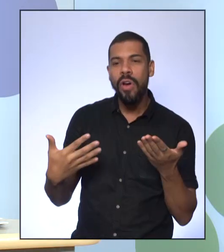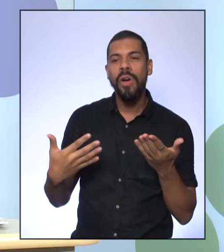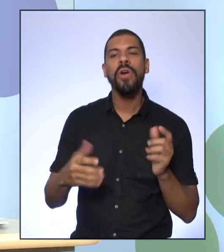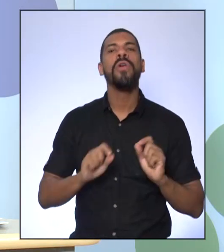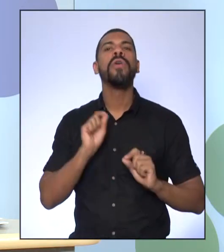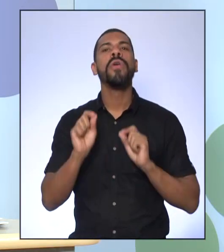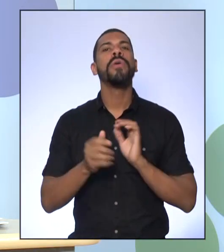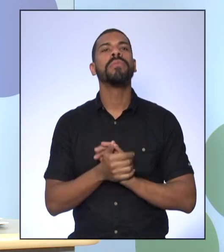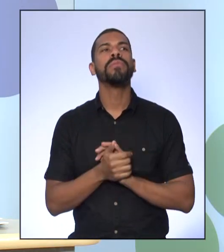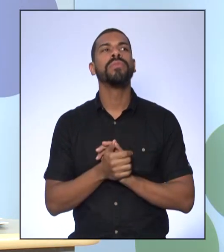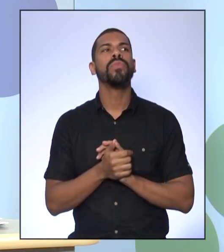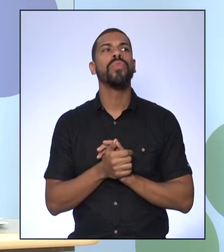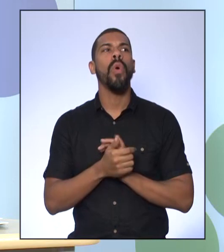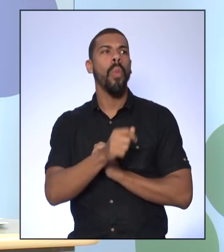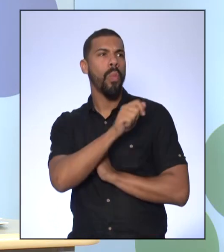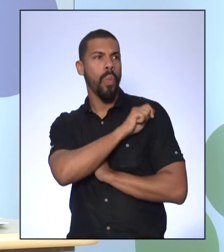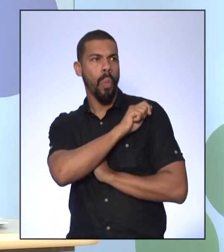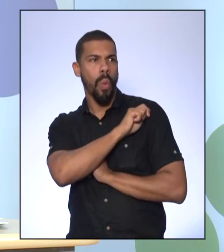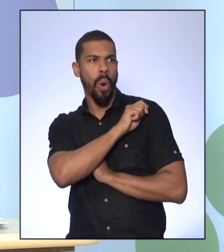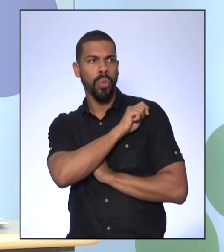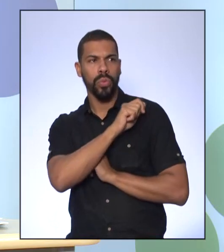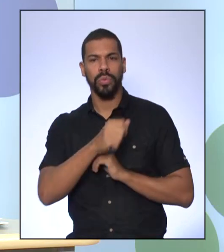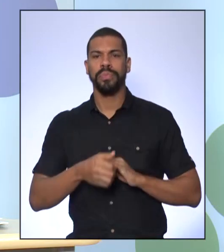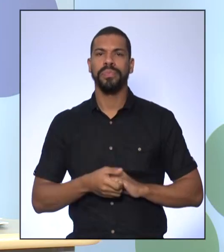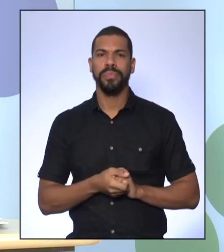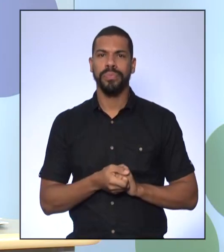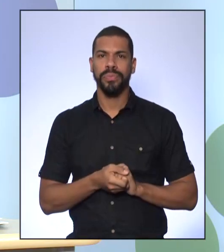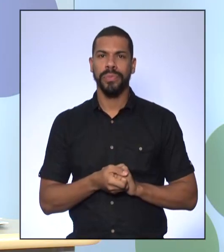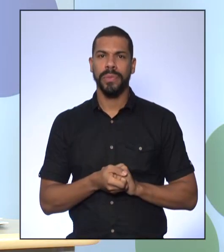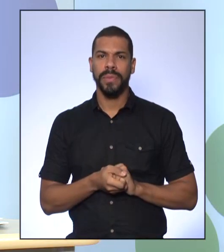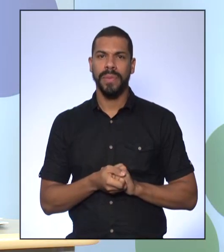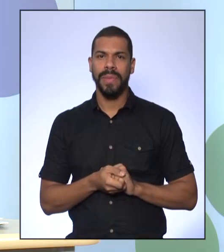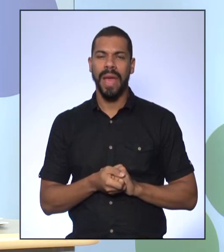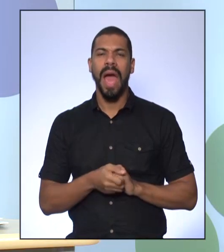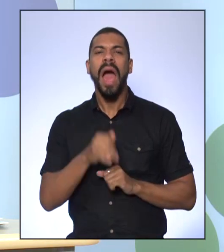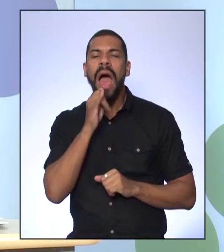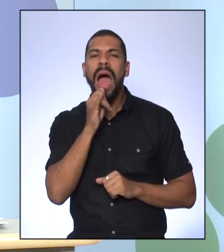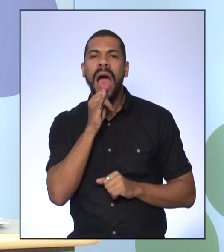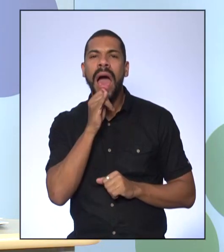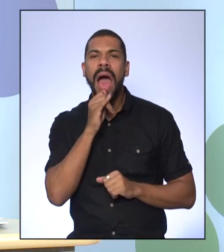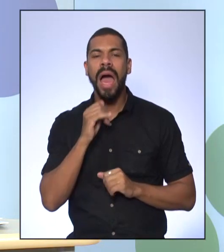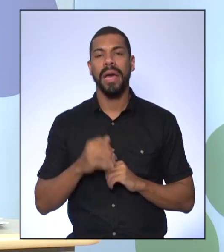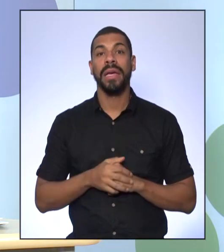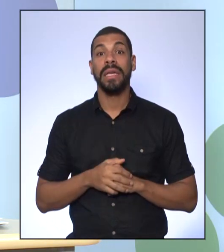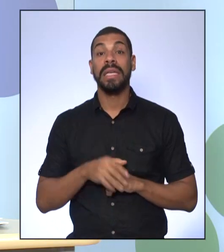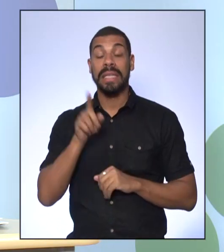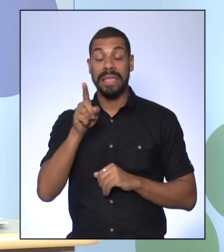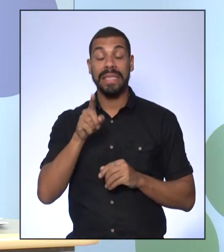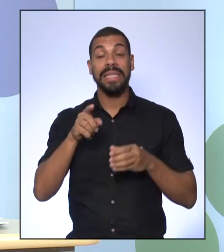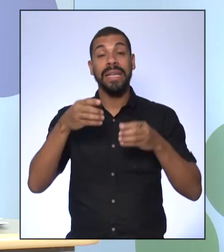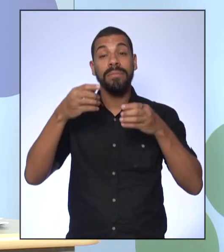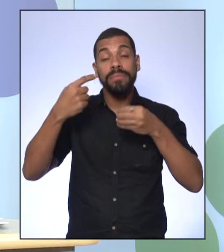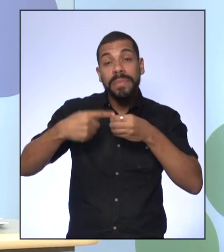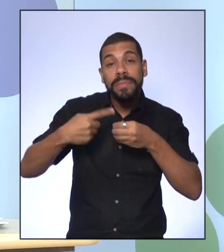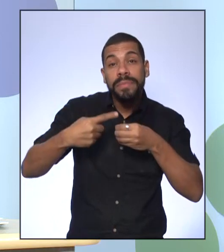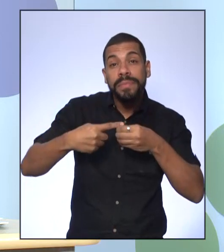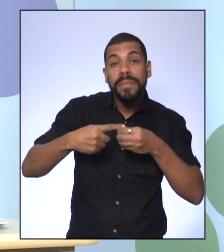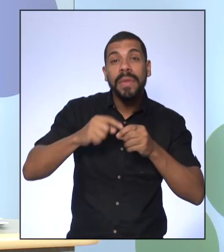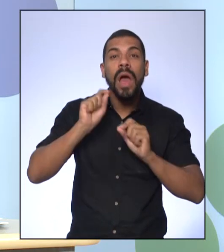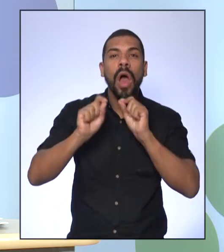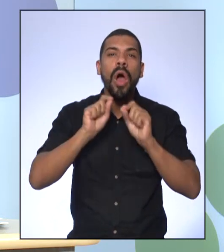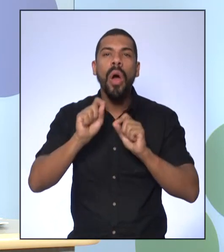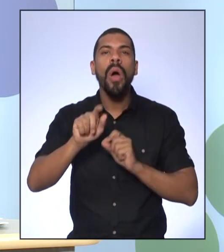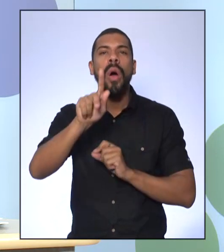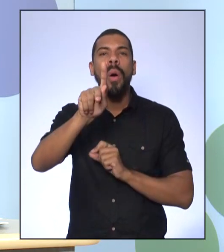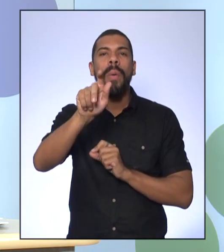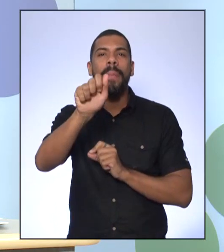campanha onde os alunos da Escola Estadual Professor Geraldo Martins dos Santos, que fica no município de Paraibuna, eles ganharam como